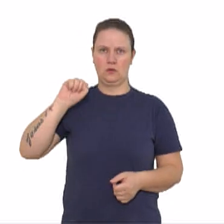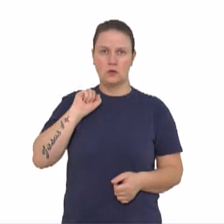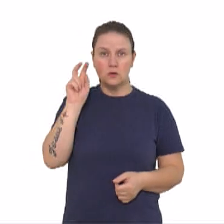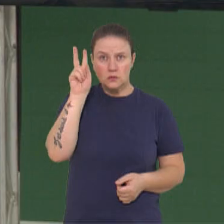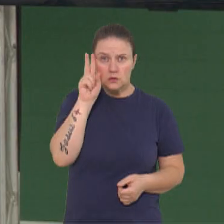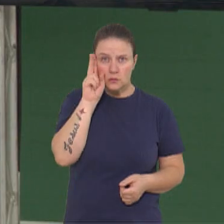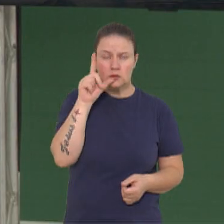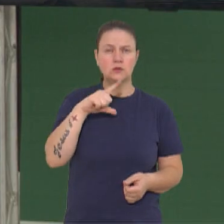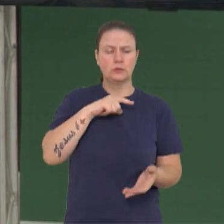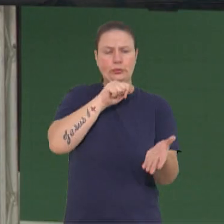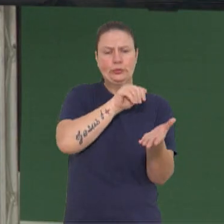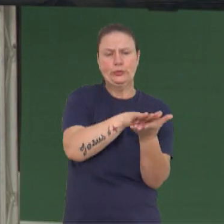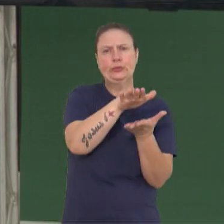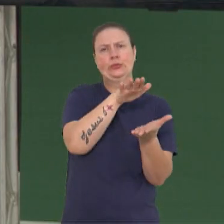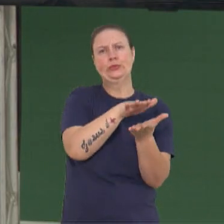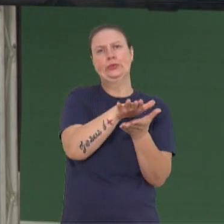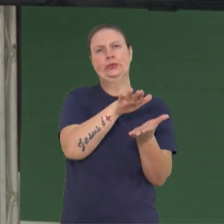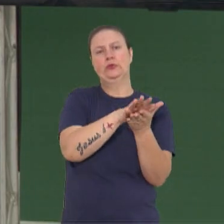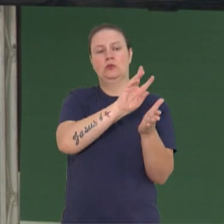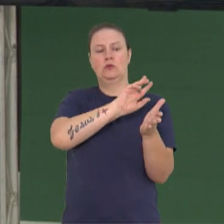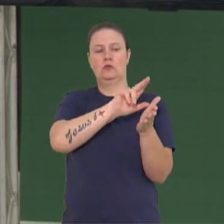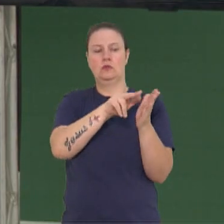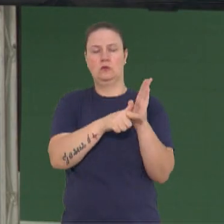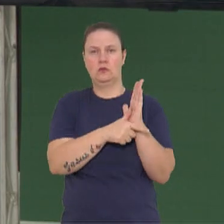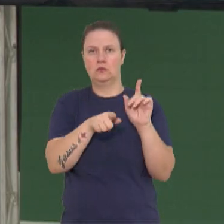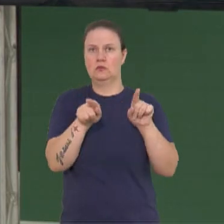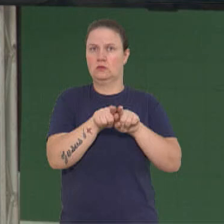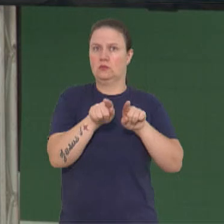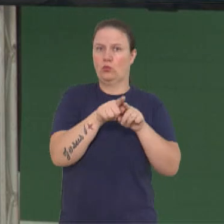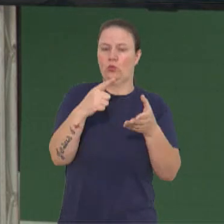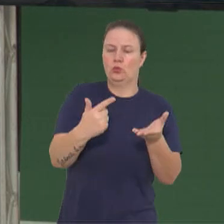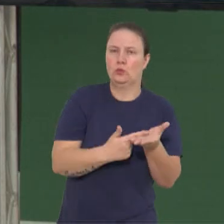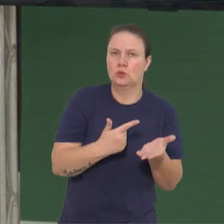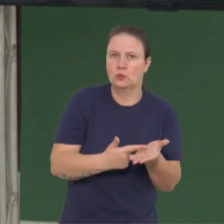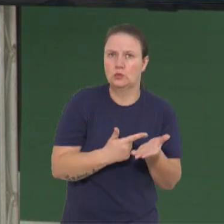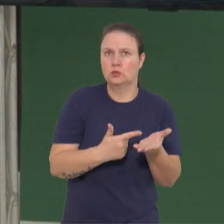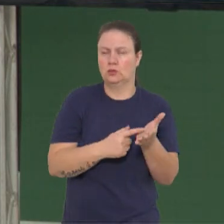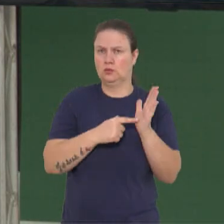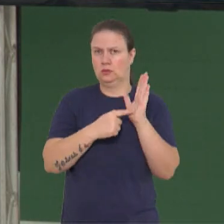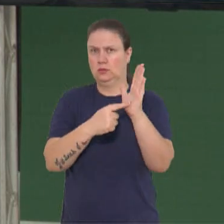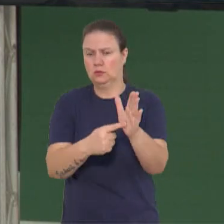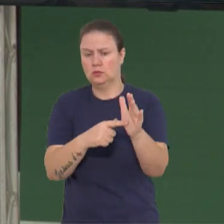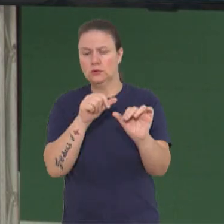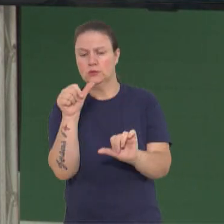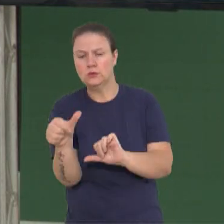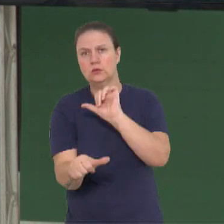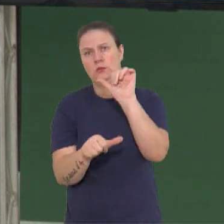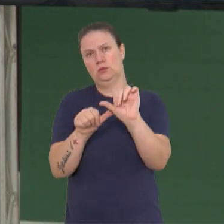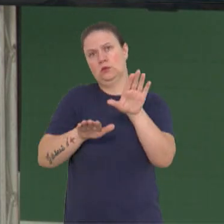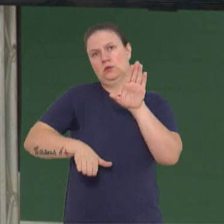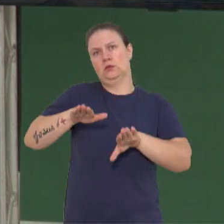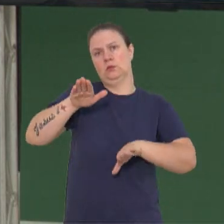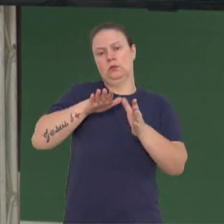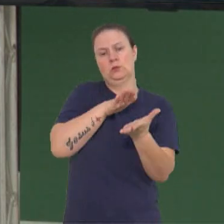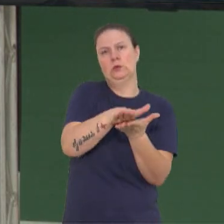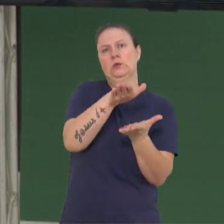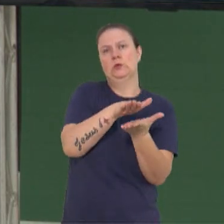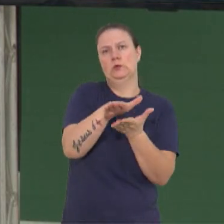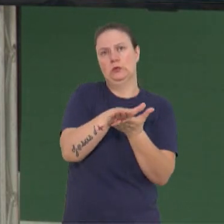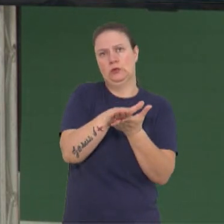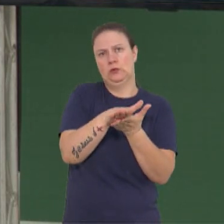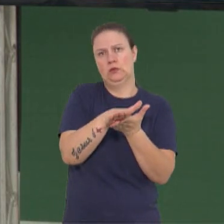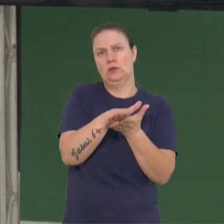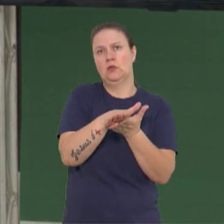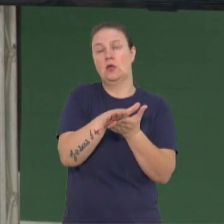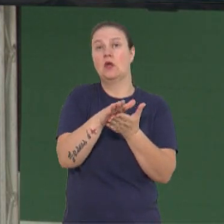Os Pensadores e a paginação indicada aqui por mim muda de edição para edição. A edição que eu tenho em casa é a